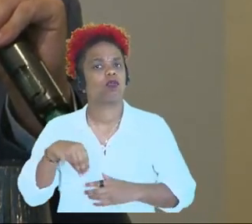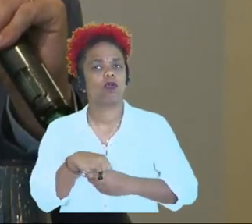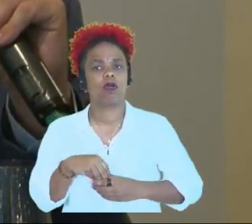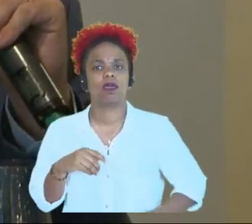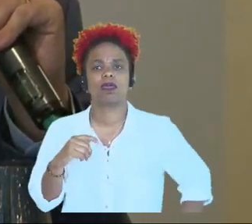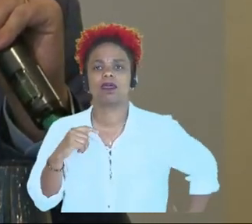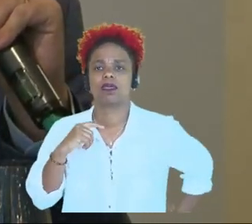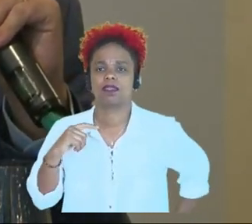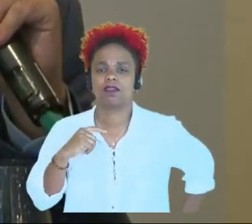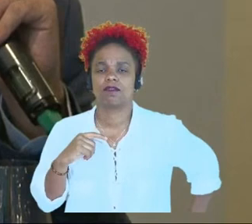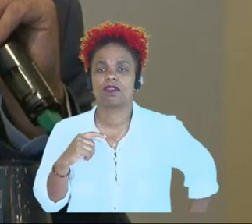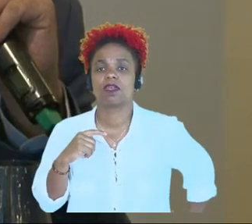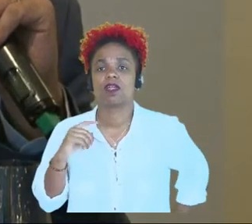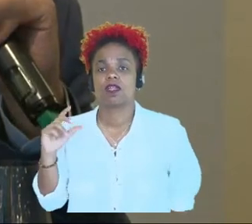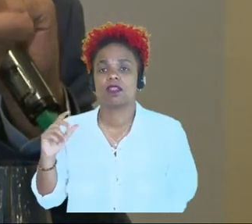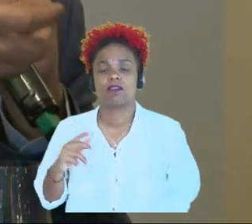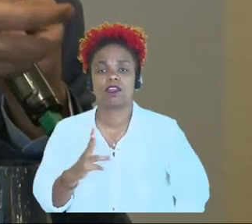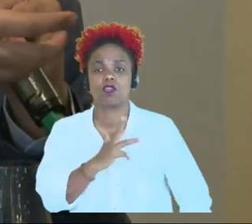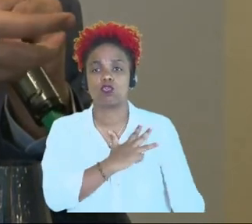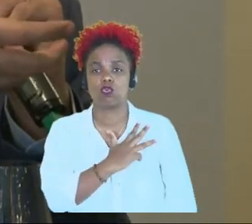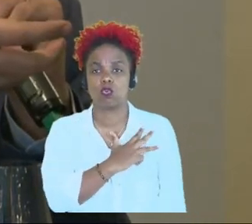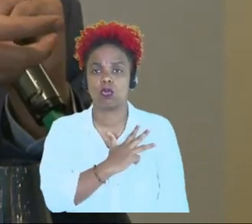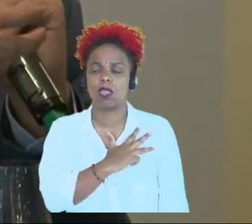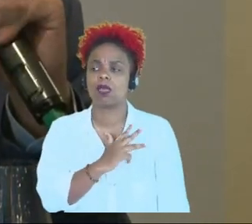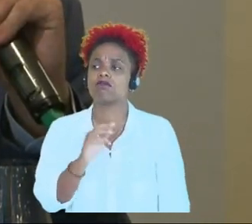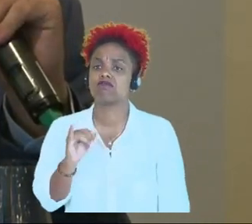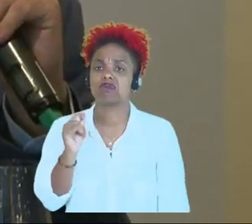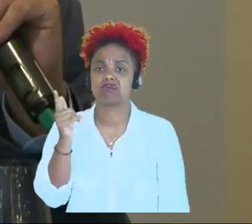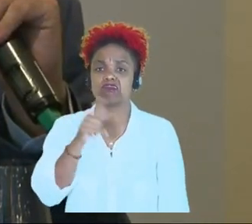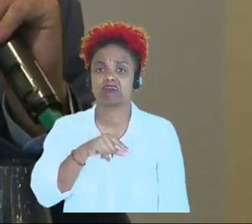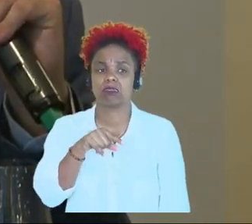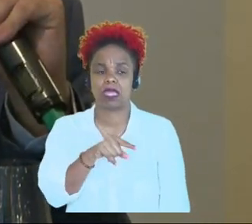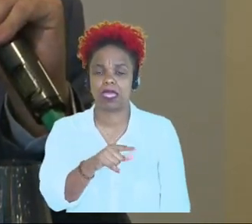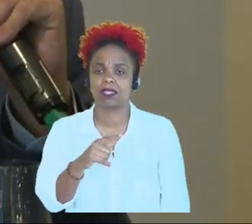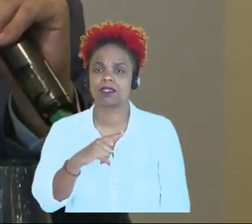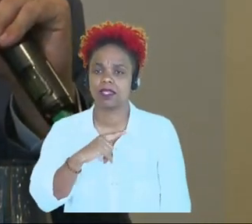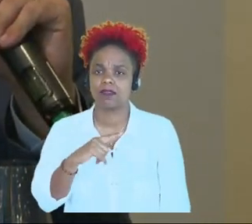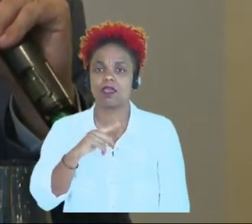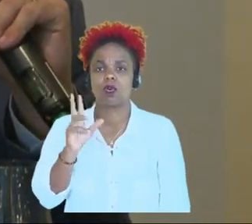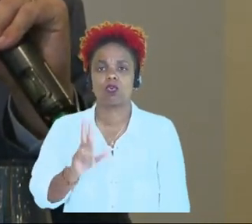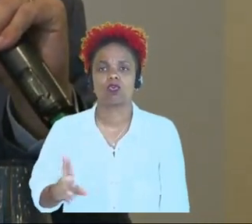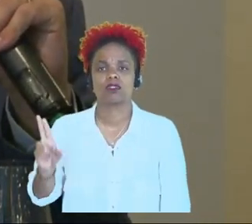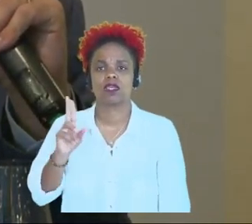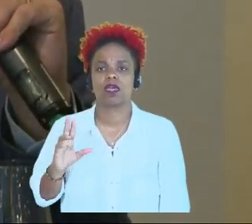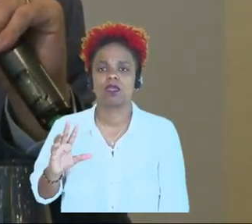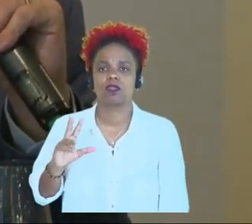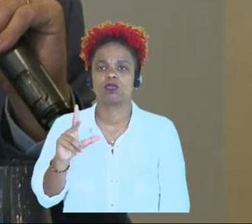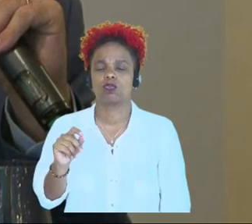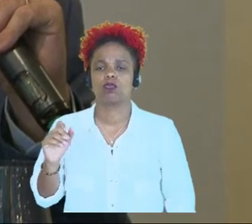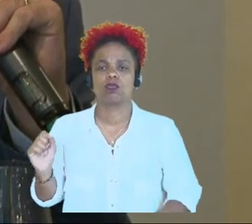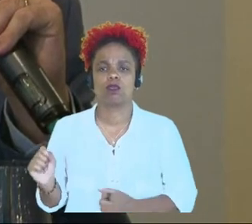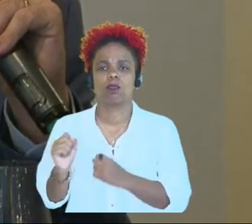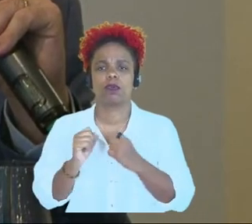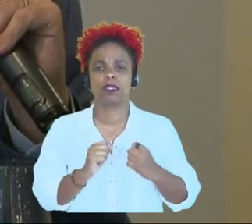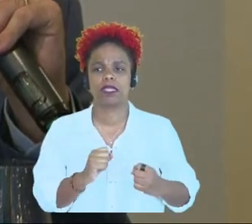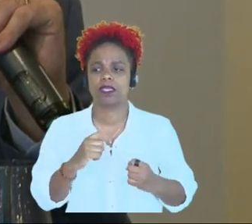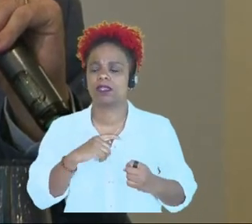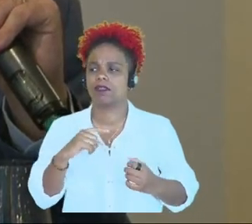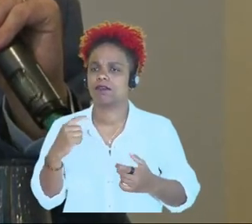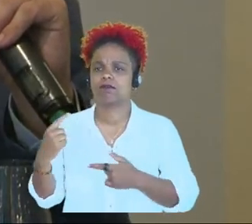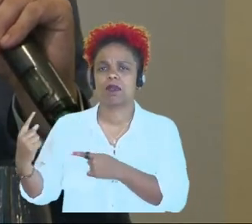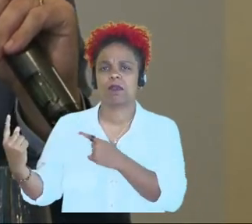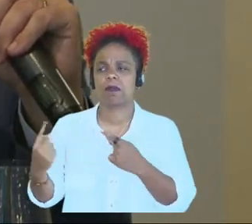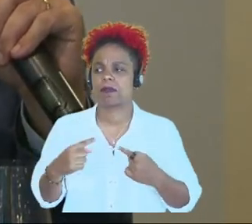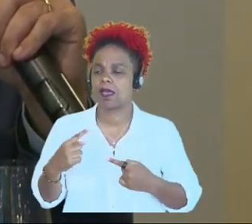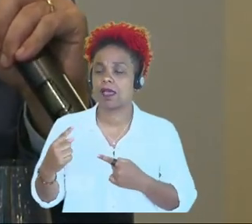trunfo do presidente Lula, caso ele queira investir nisso, é usar todo o potencial diplomático do Brasil,